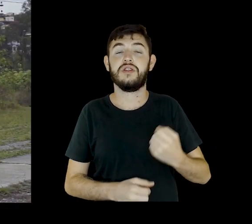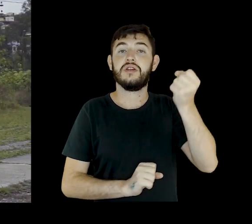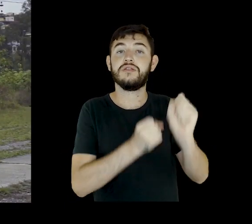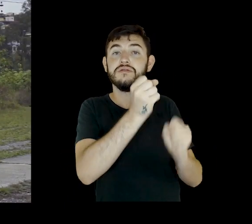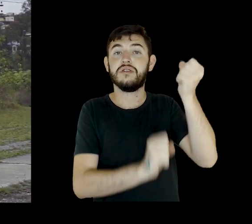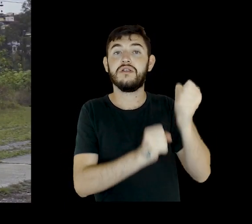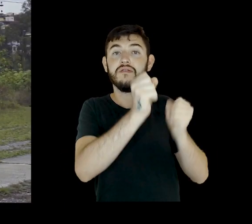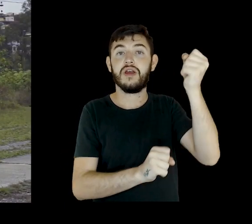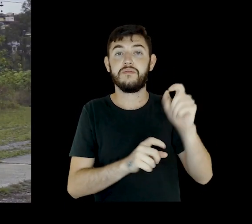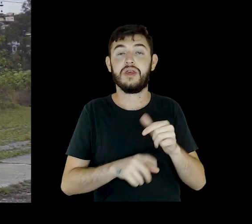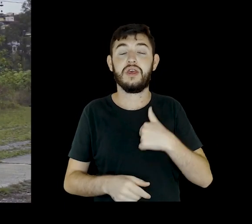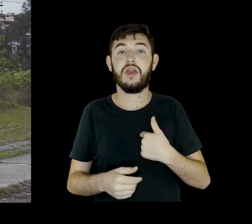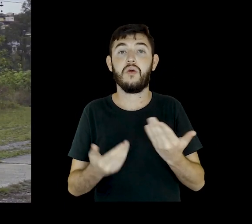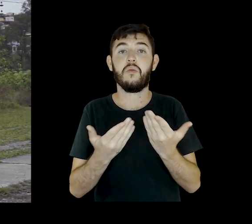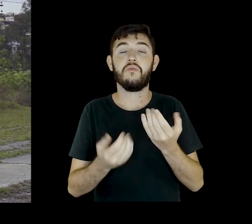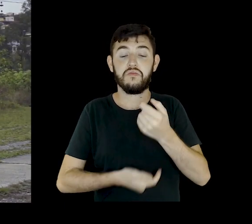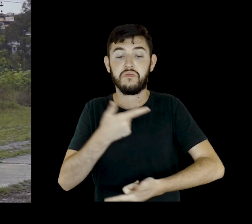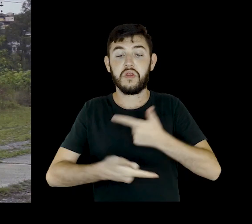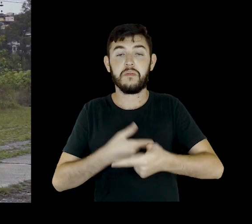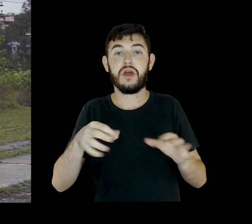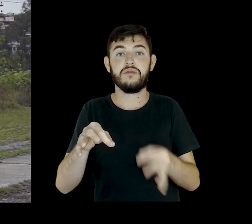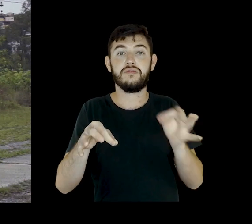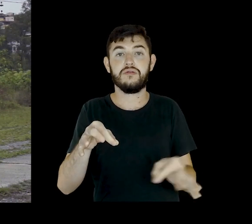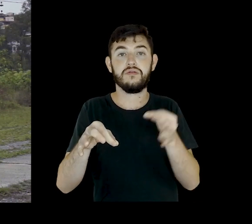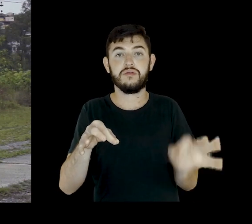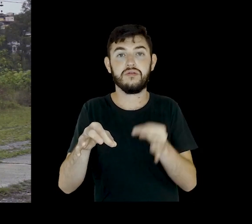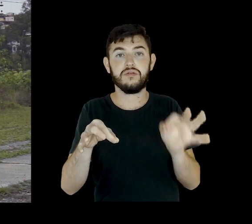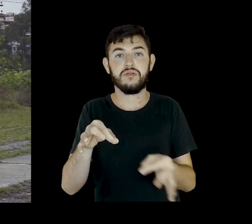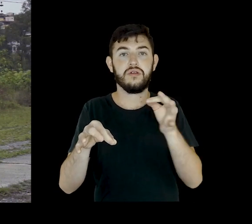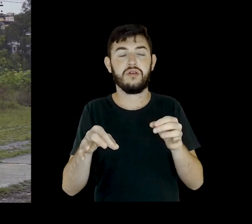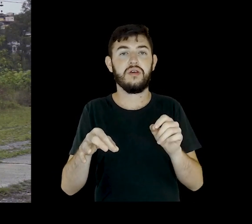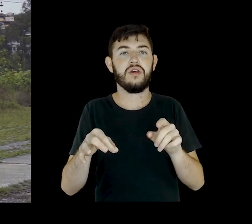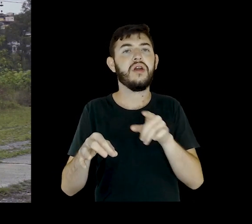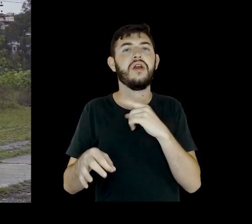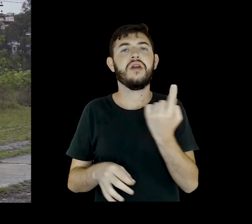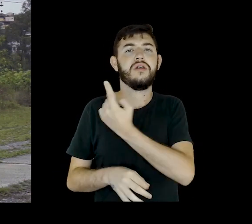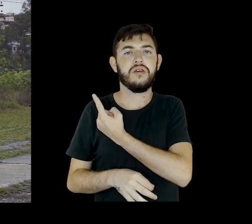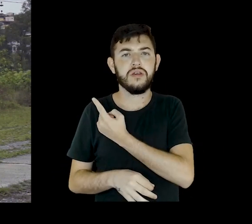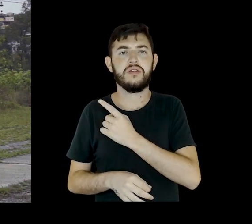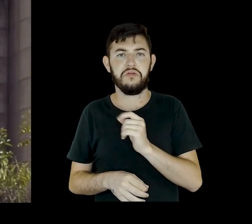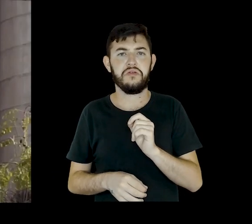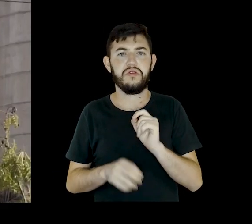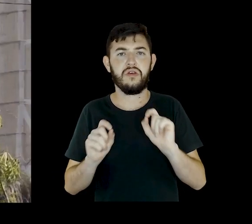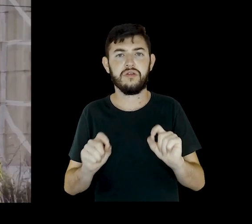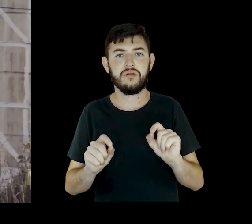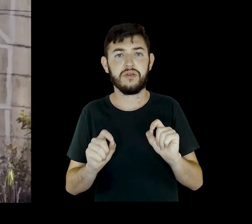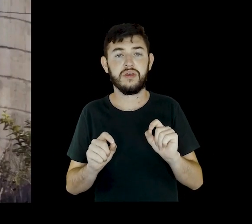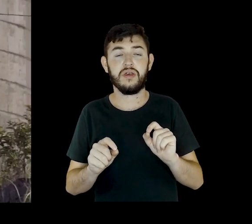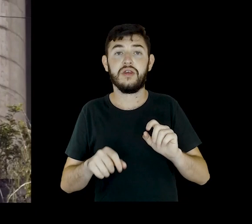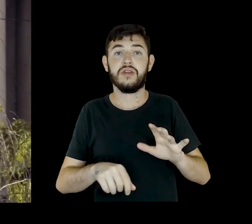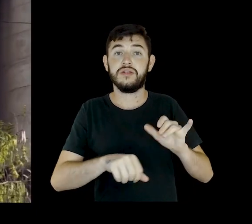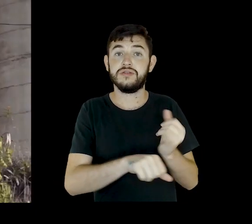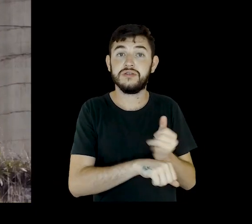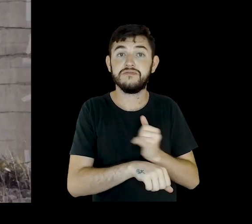cidade e tudo. E eu comecei a costurar. Da gente ainda era mulher na frente e falou, sabe? Não tinha muito ainda assim para a gente participar,